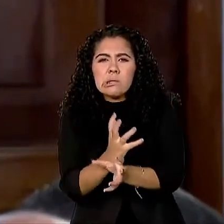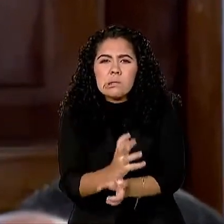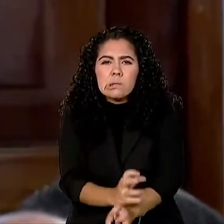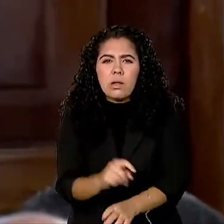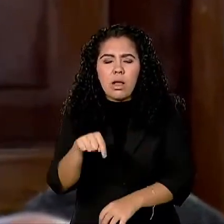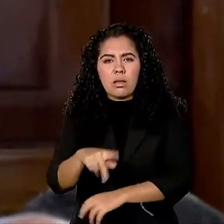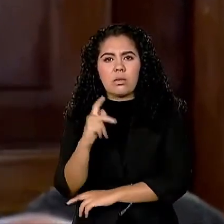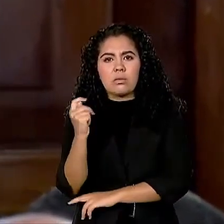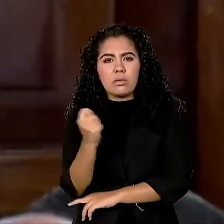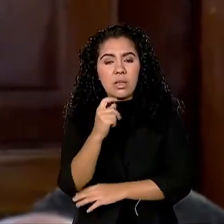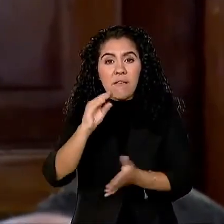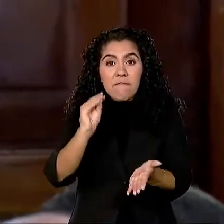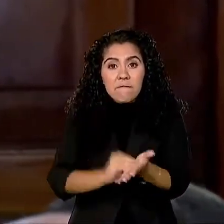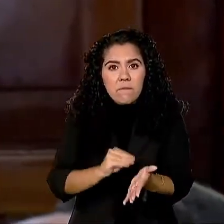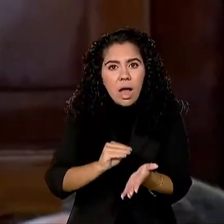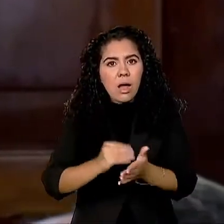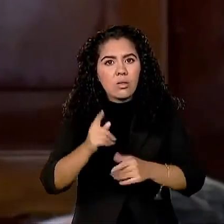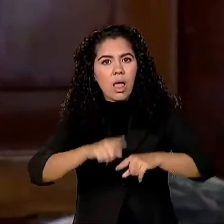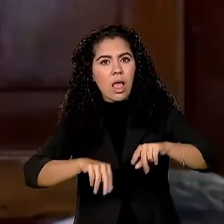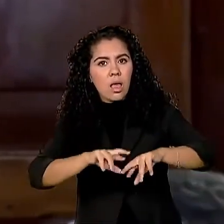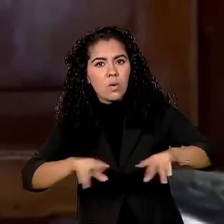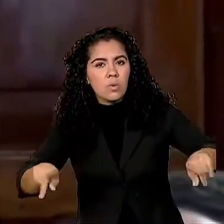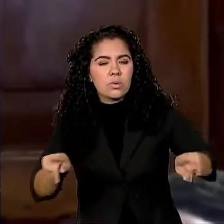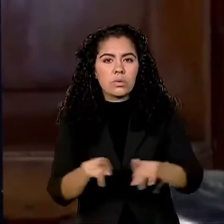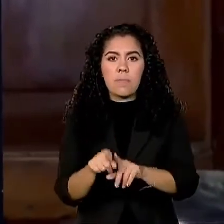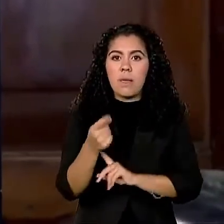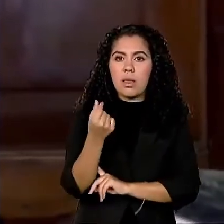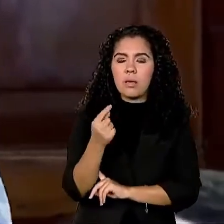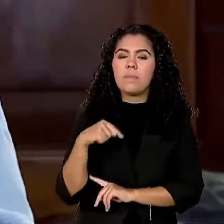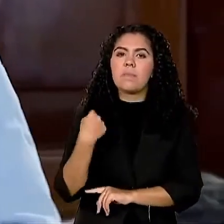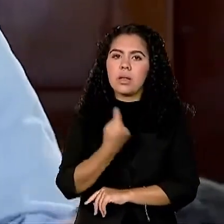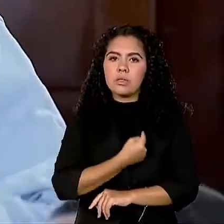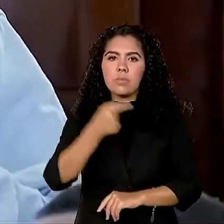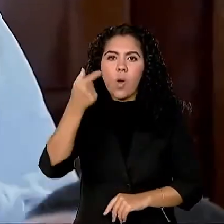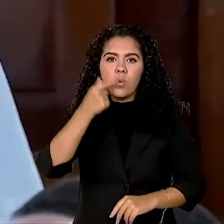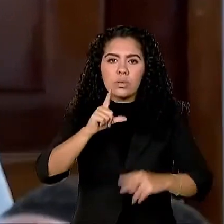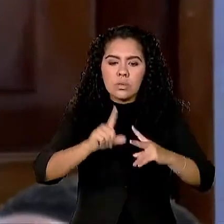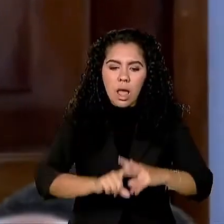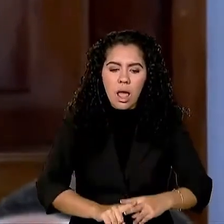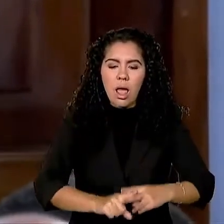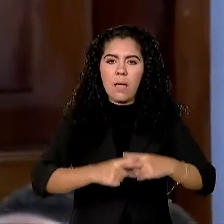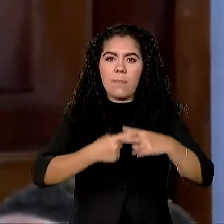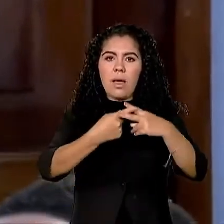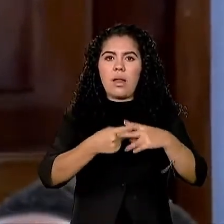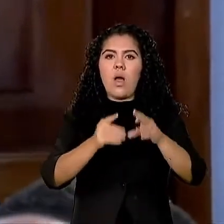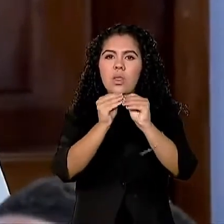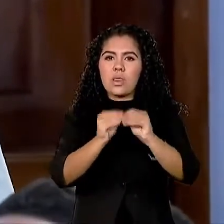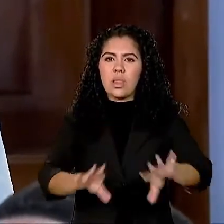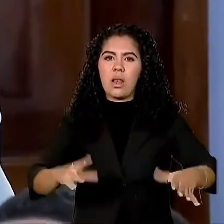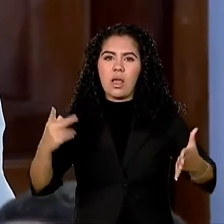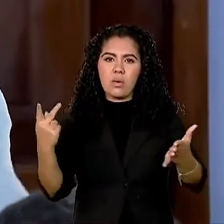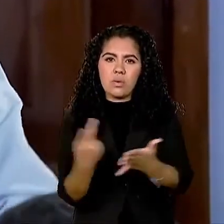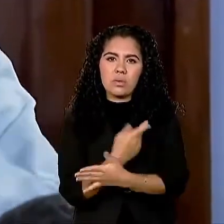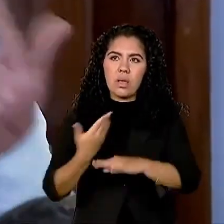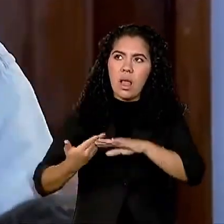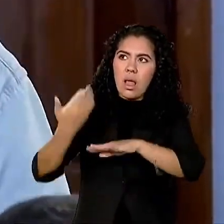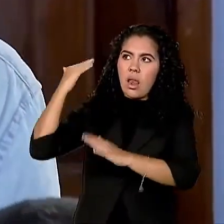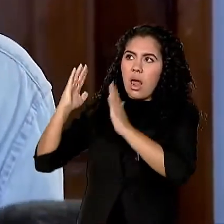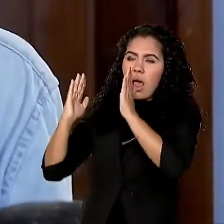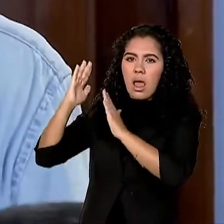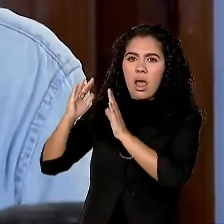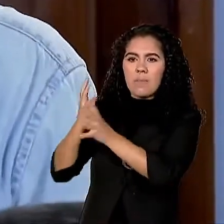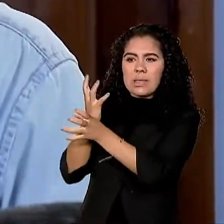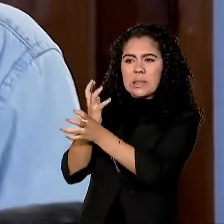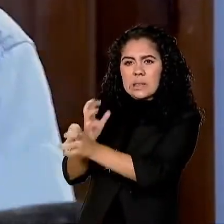que falte recursos para que a gente possa reparar os danos causados, sabe, na época pela seca e depois